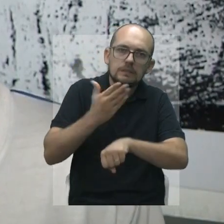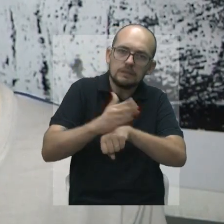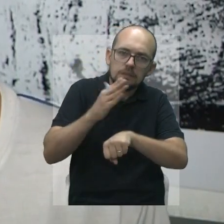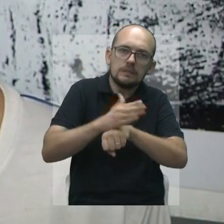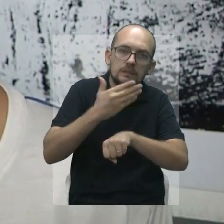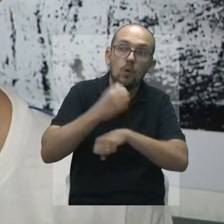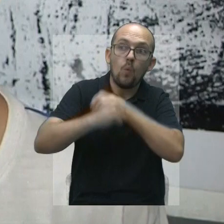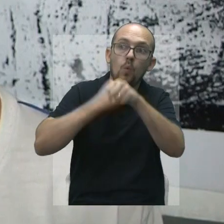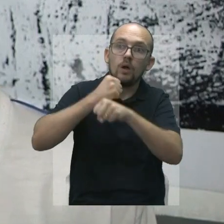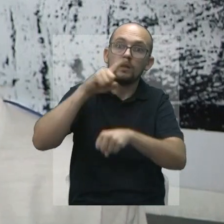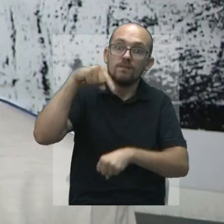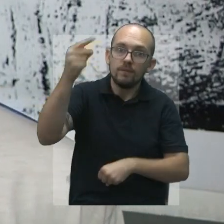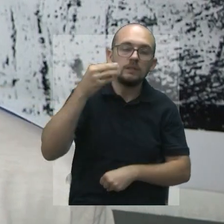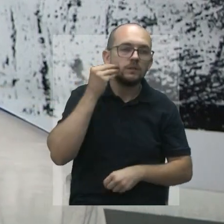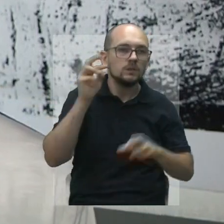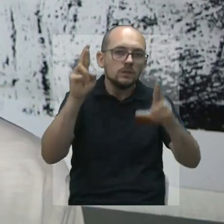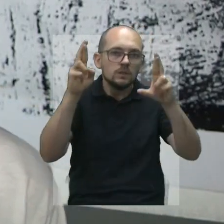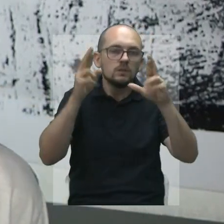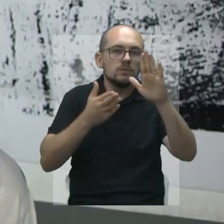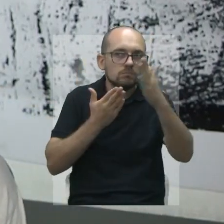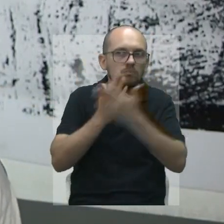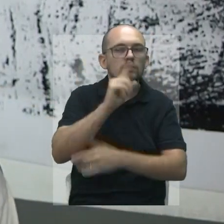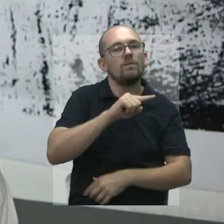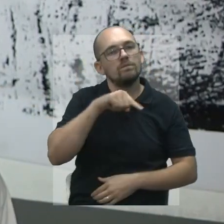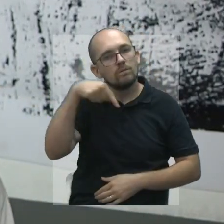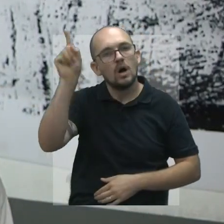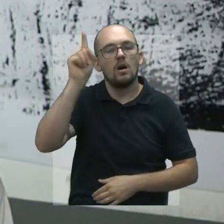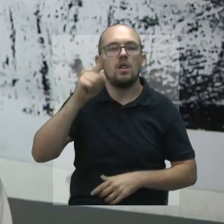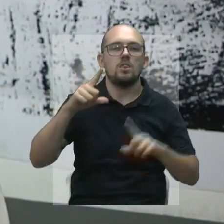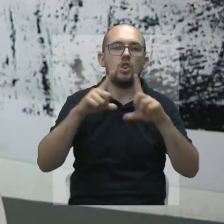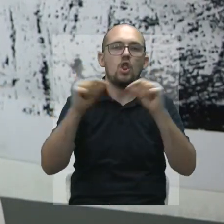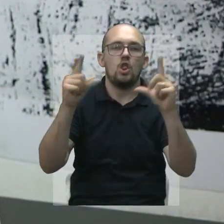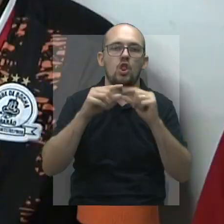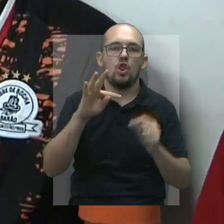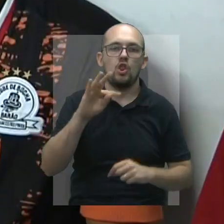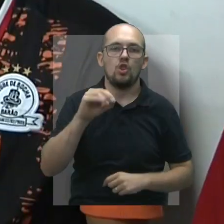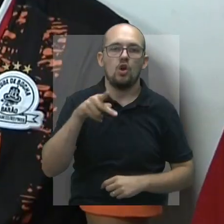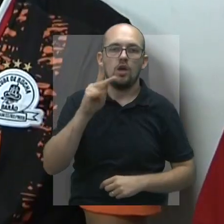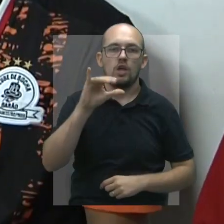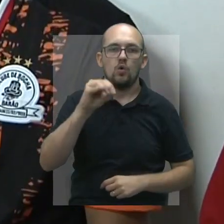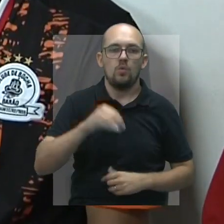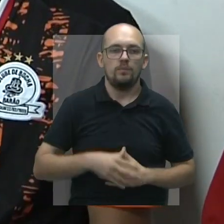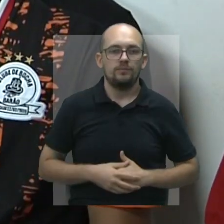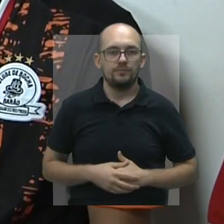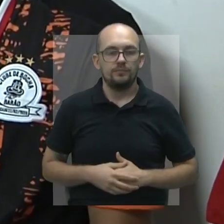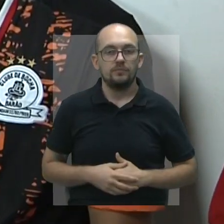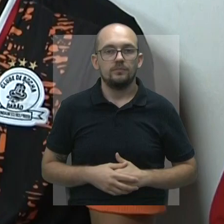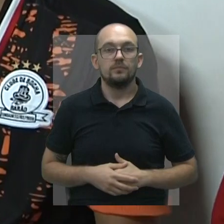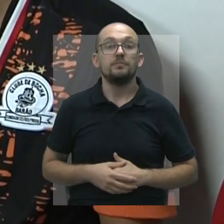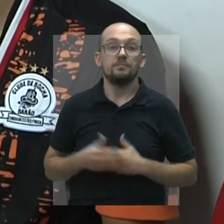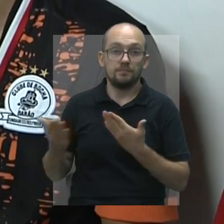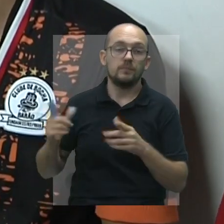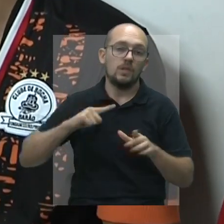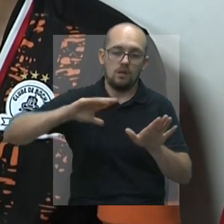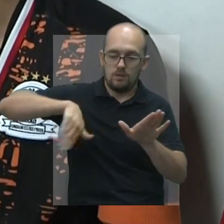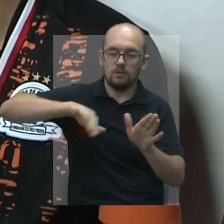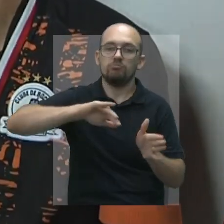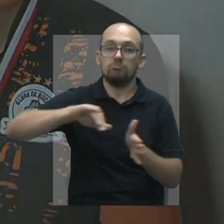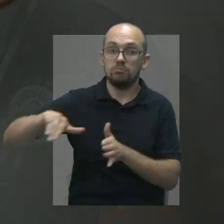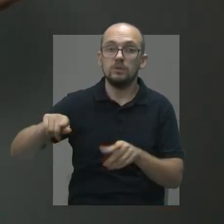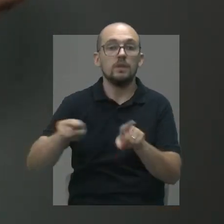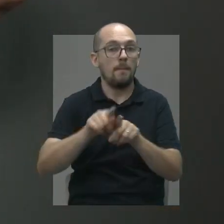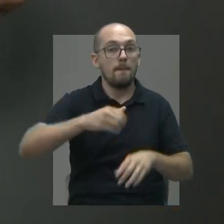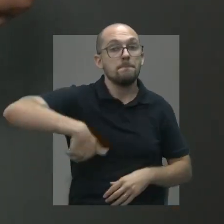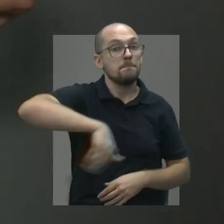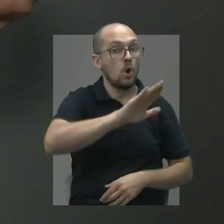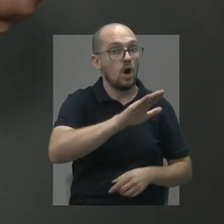índices para poder estar indo para Tóquio, que é a nossa meta do ano que vem, treinar mais forte ainda. Assim como a natação ACD, a bocha é outra